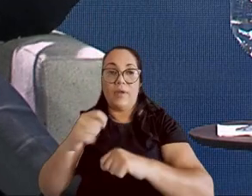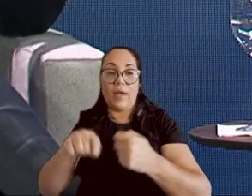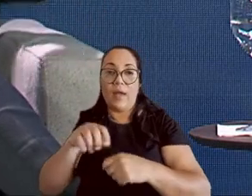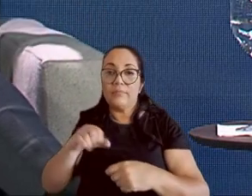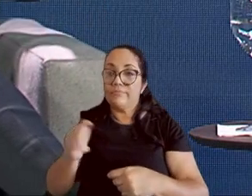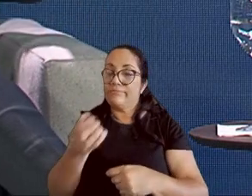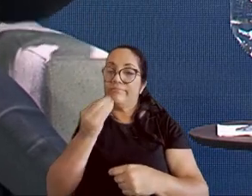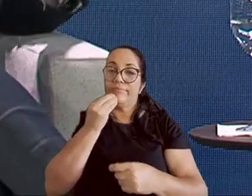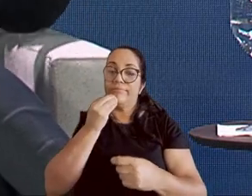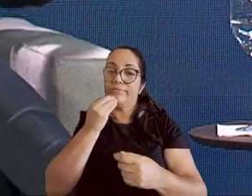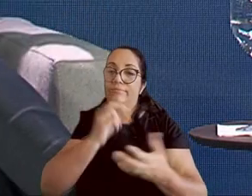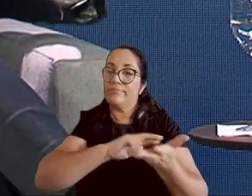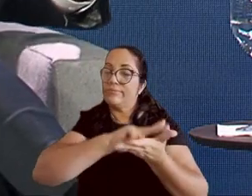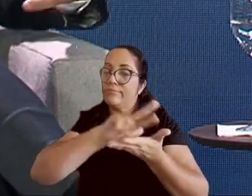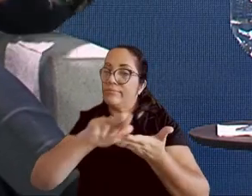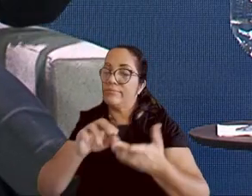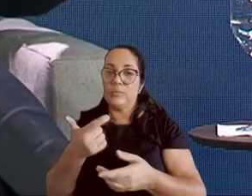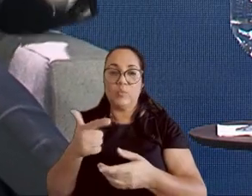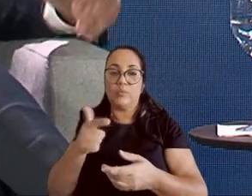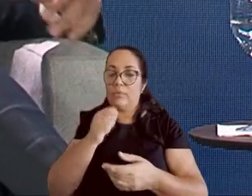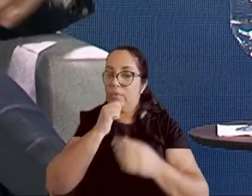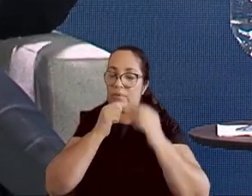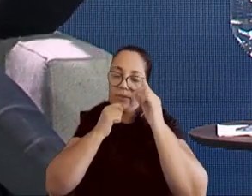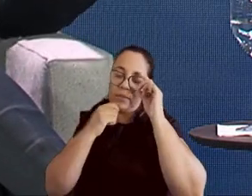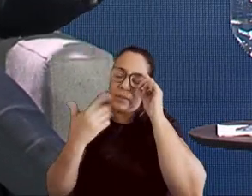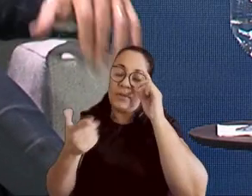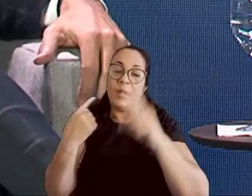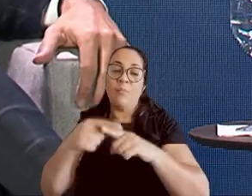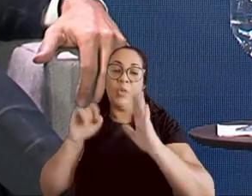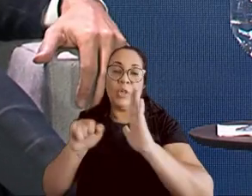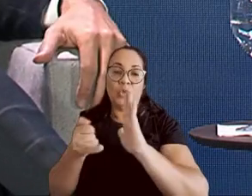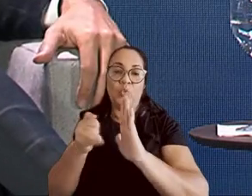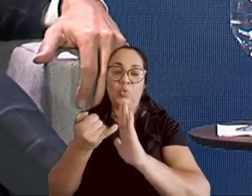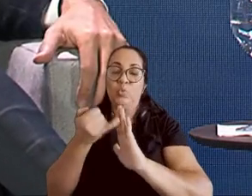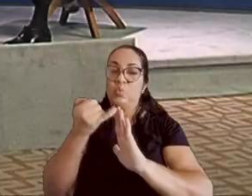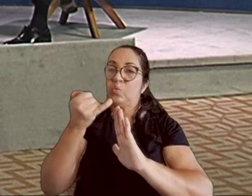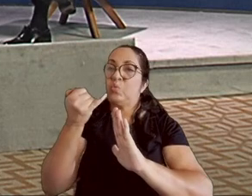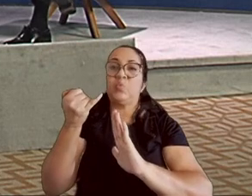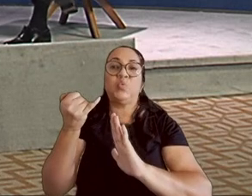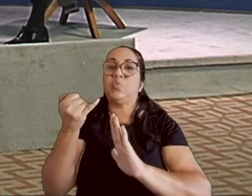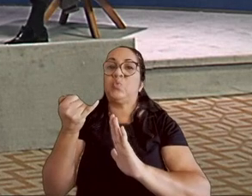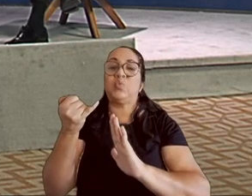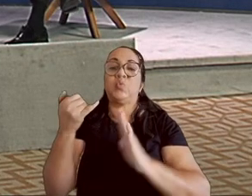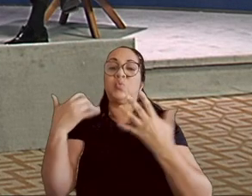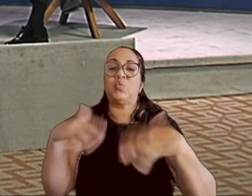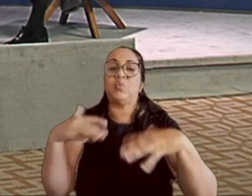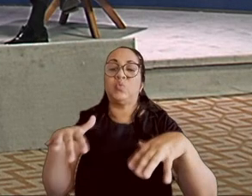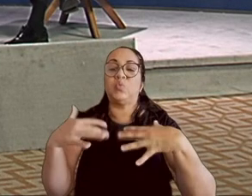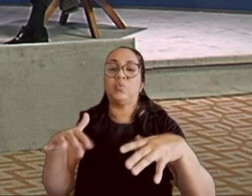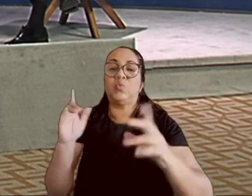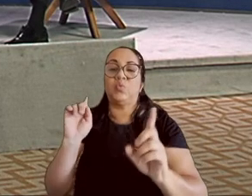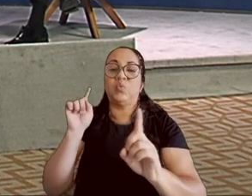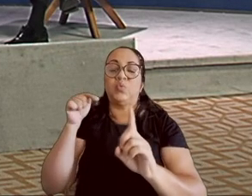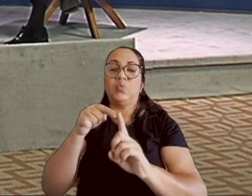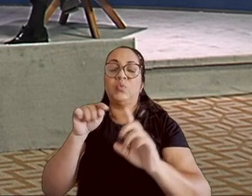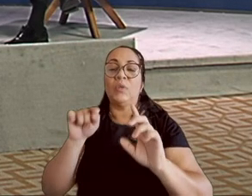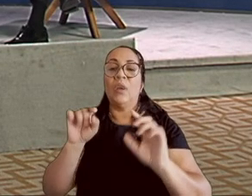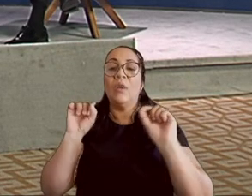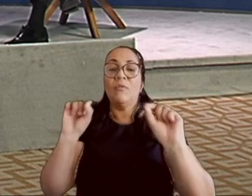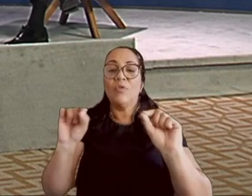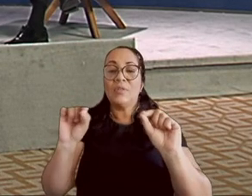tá no preço hoje muito esse juros altos e as perspectivas econômicas Em certas né você poder trazer um instrumento em